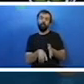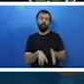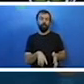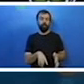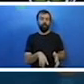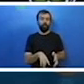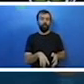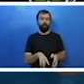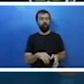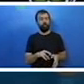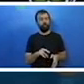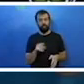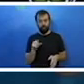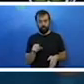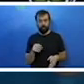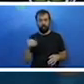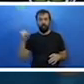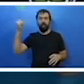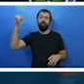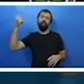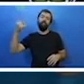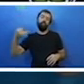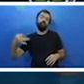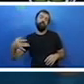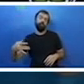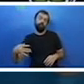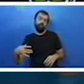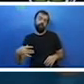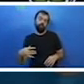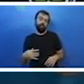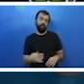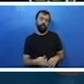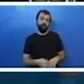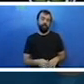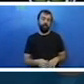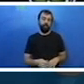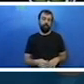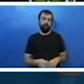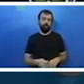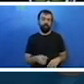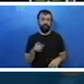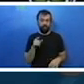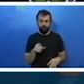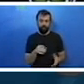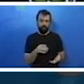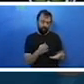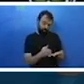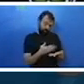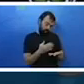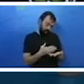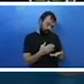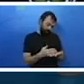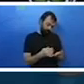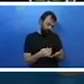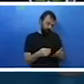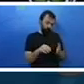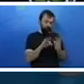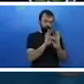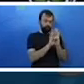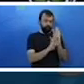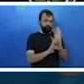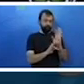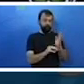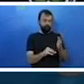ter que explicar o porquê, né? Então, vocês vão consultar o texto, vão ler o texto